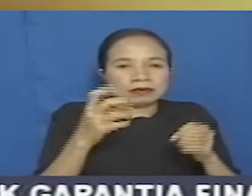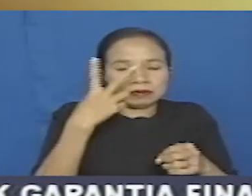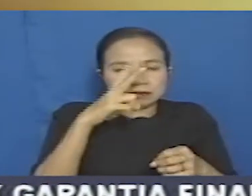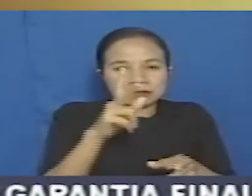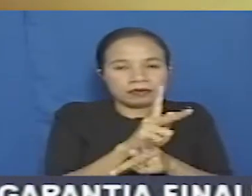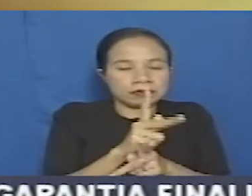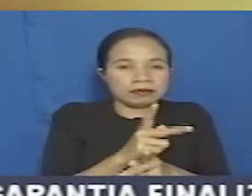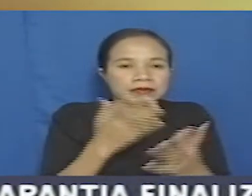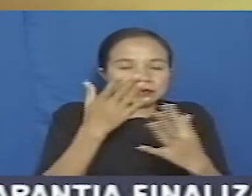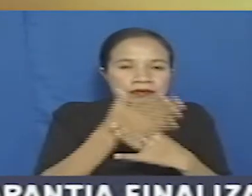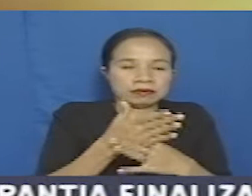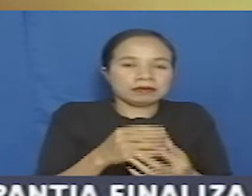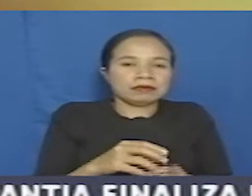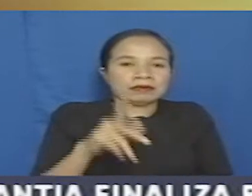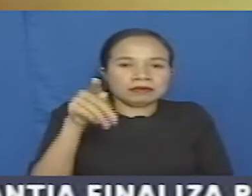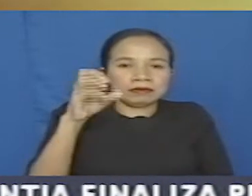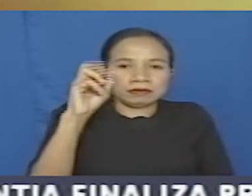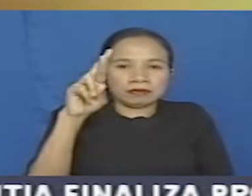do acesso pornográfico.